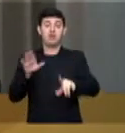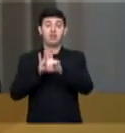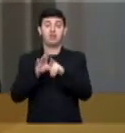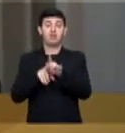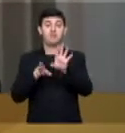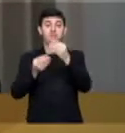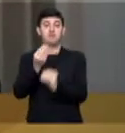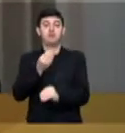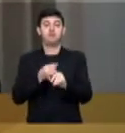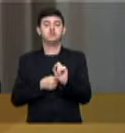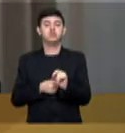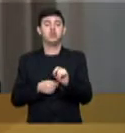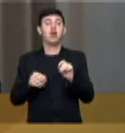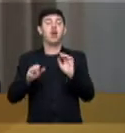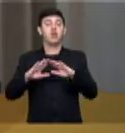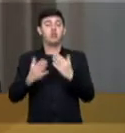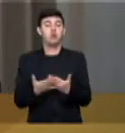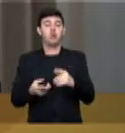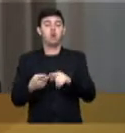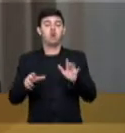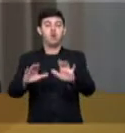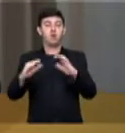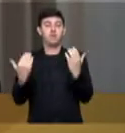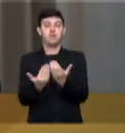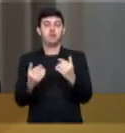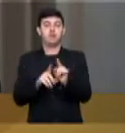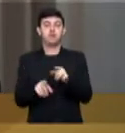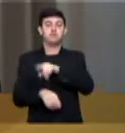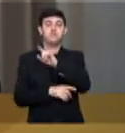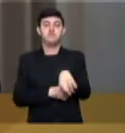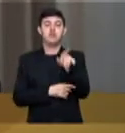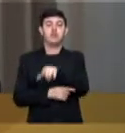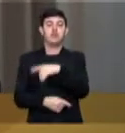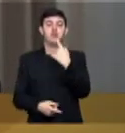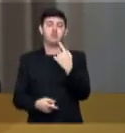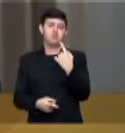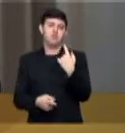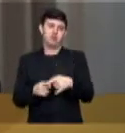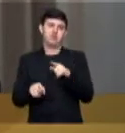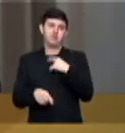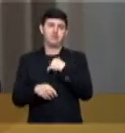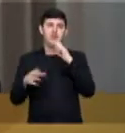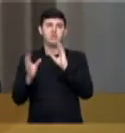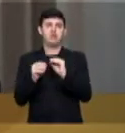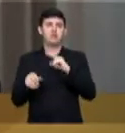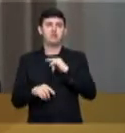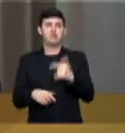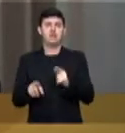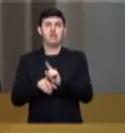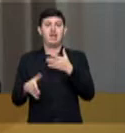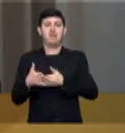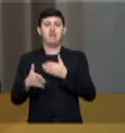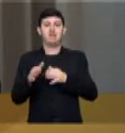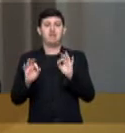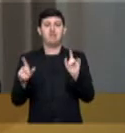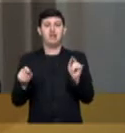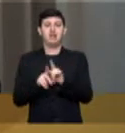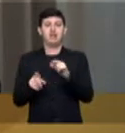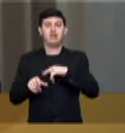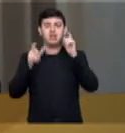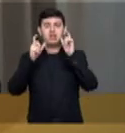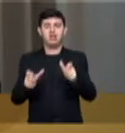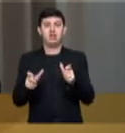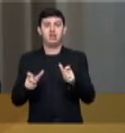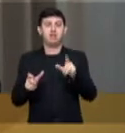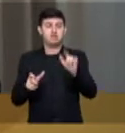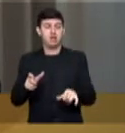da escola e da sua comunidade, vedando de forma desproporcional, porque irrestrita, qualquer ação que possa ser do interesse da